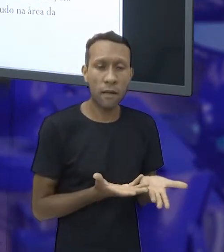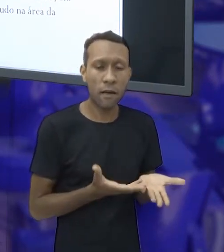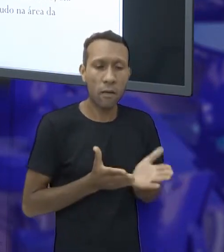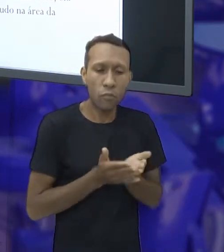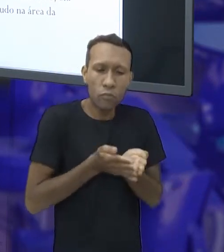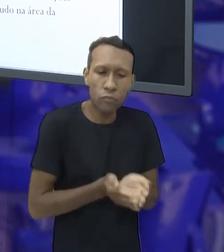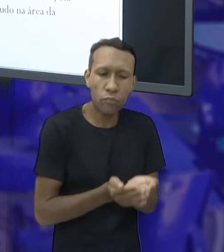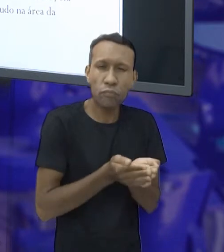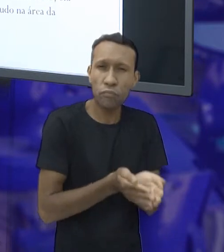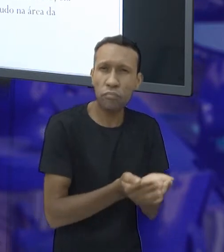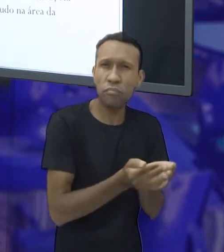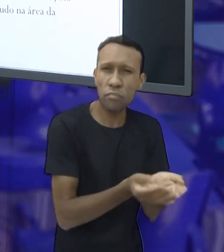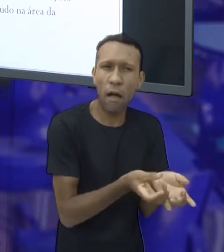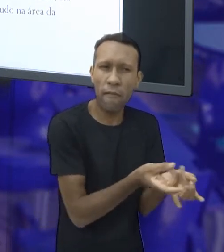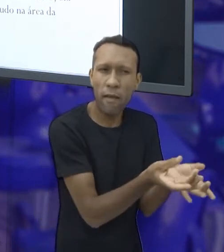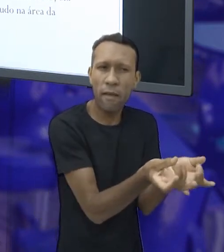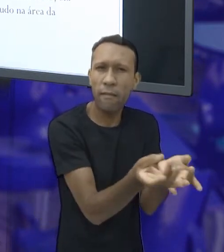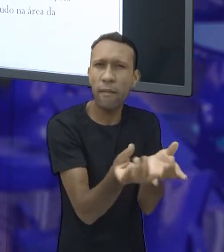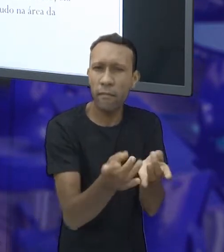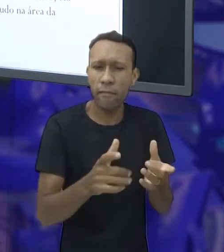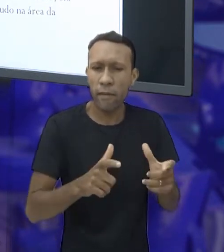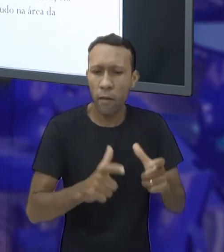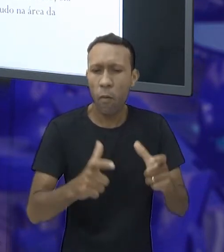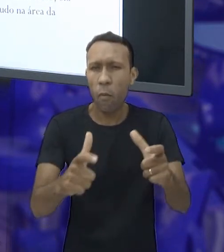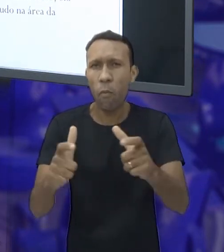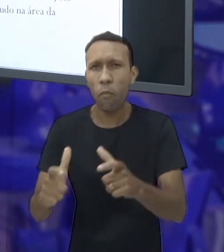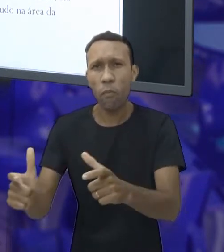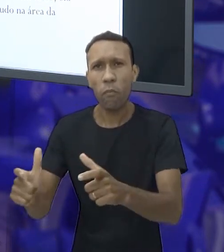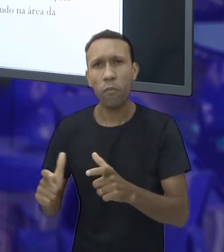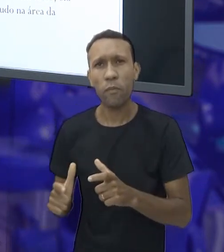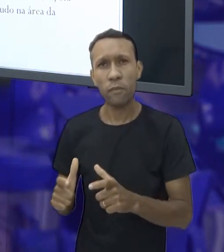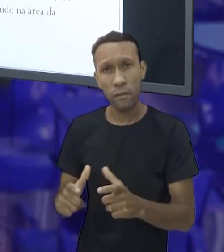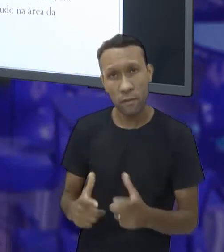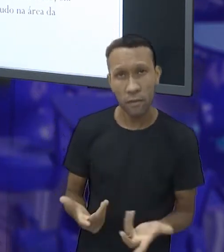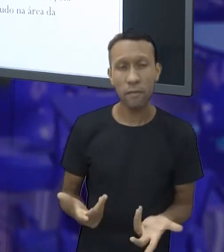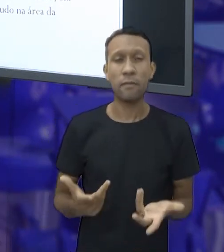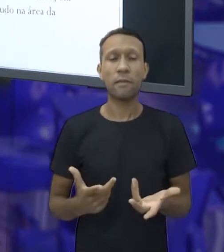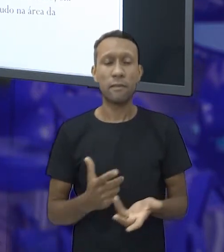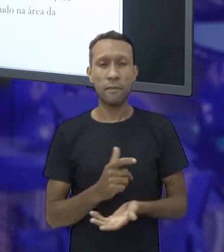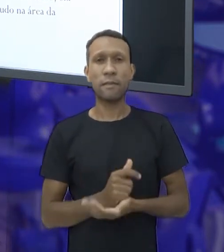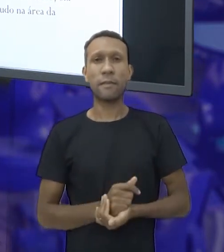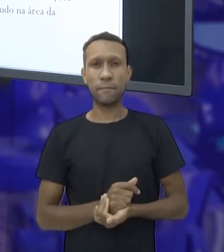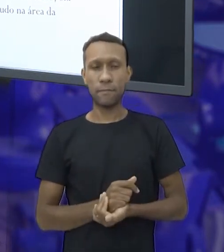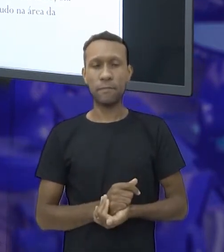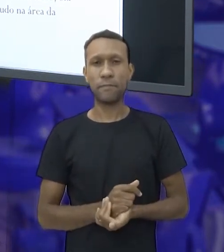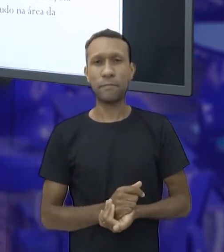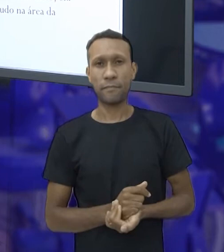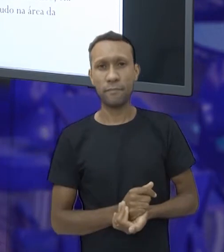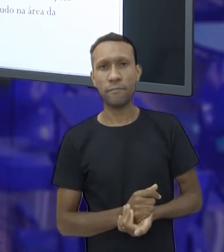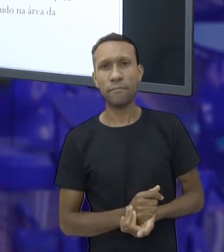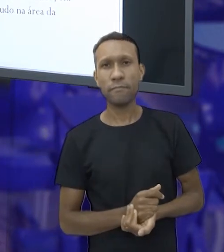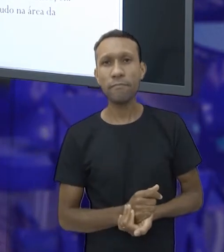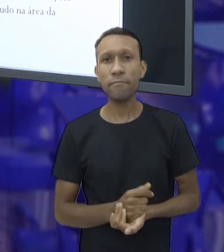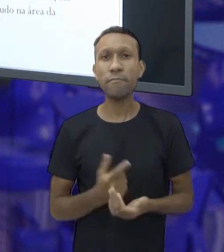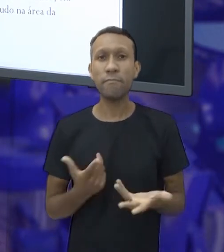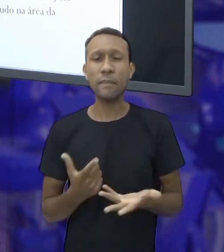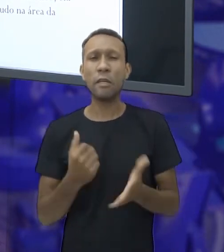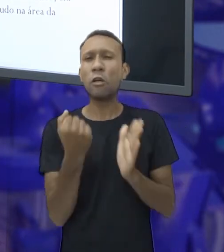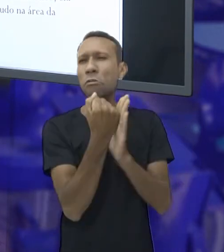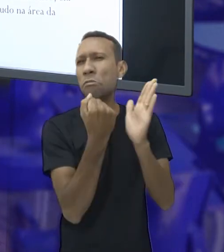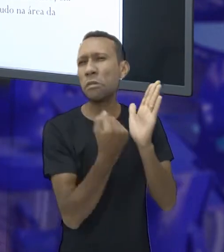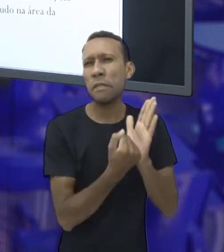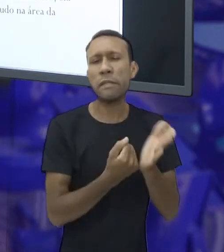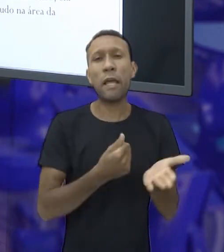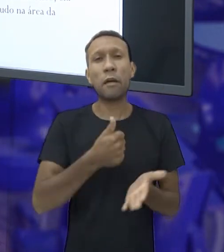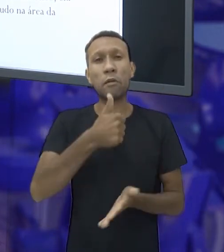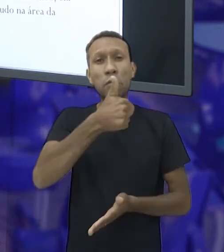os historiadores e os pesquisadores, essa globalização ela se inicia com as grandes navegações marítimo-comerciais dos séculos XV